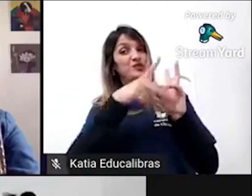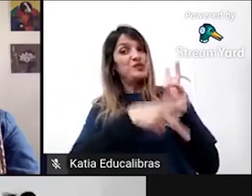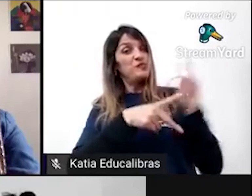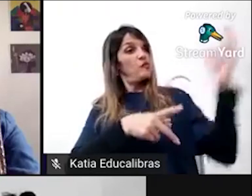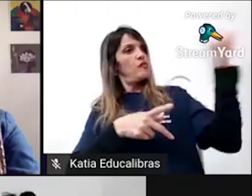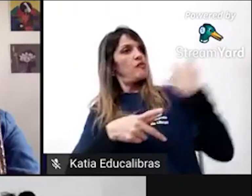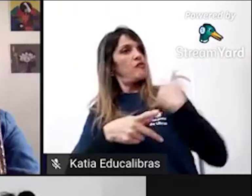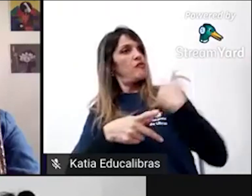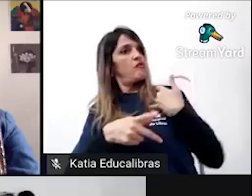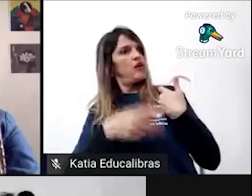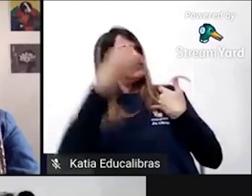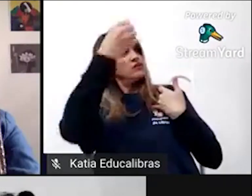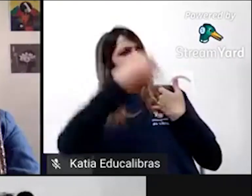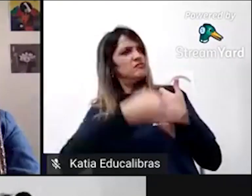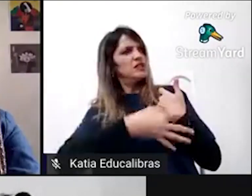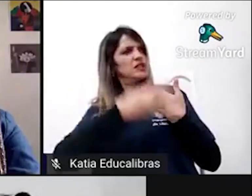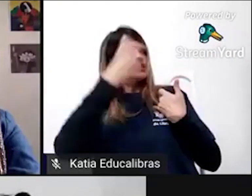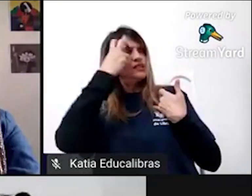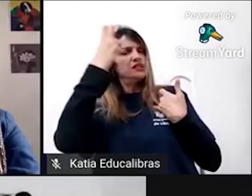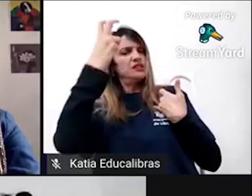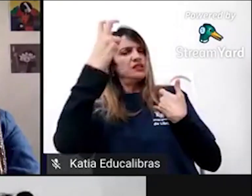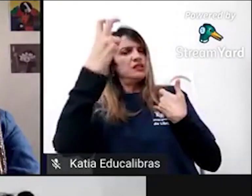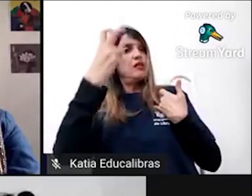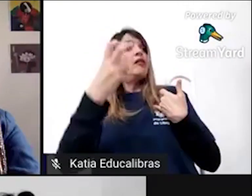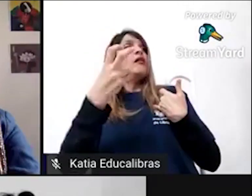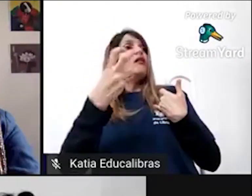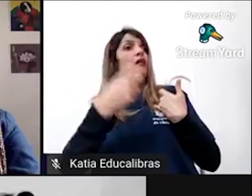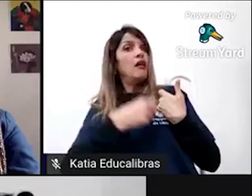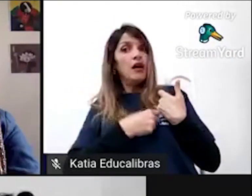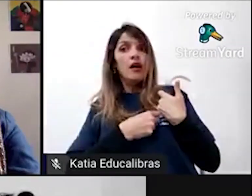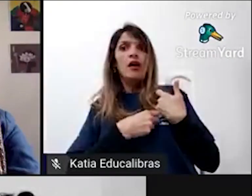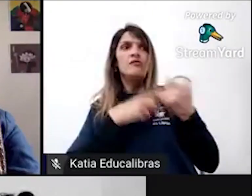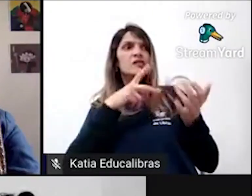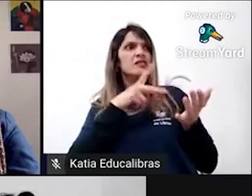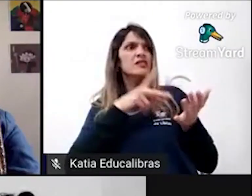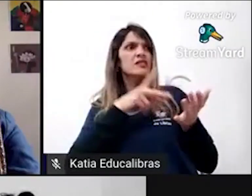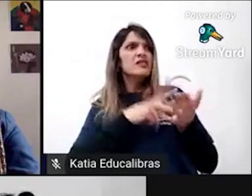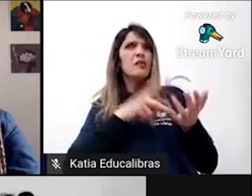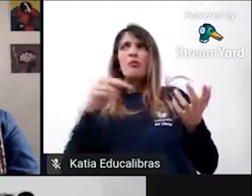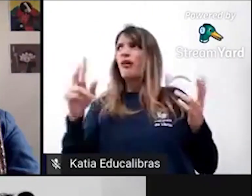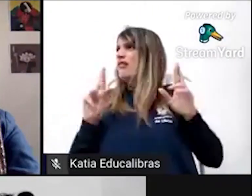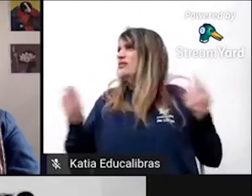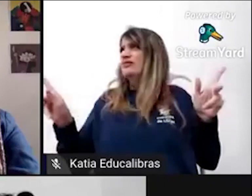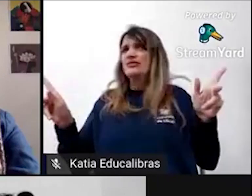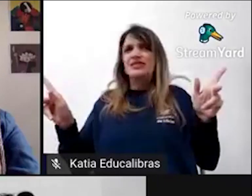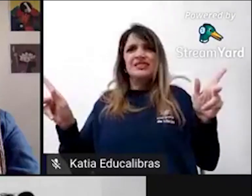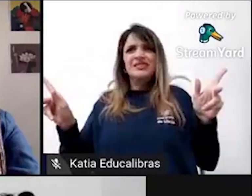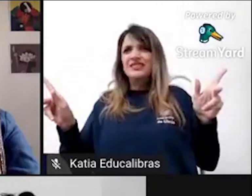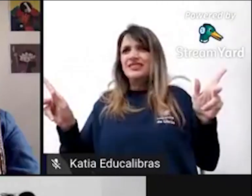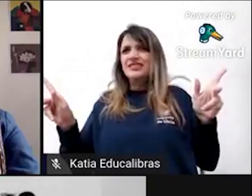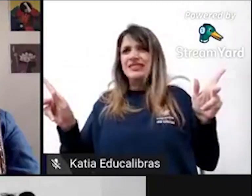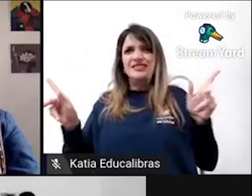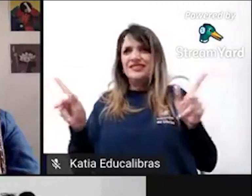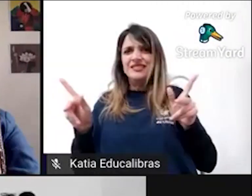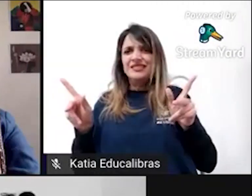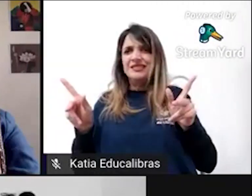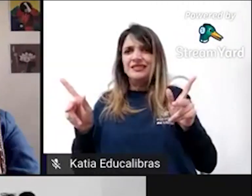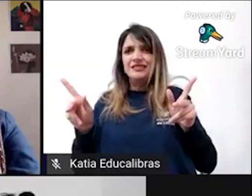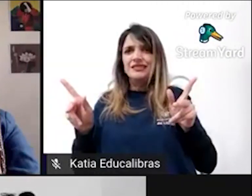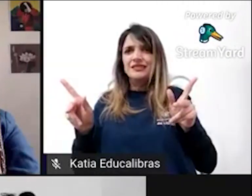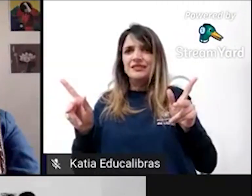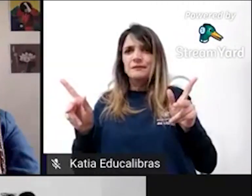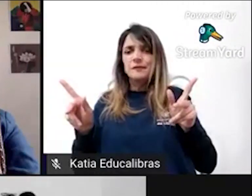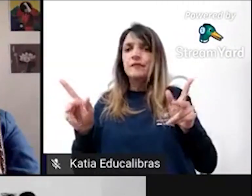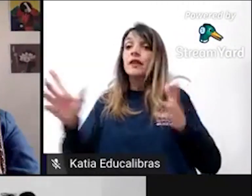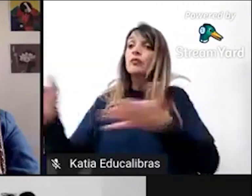nossa opção de fazer ele é um pouco também em primeira pessoa, né? Um pouco trazendo as